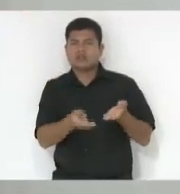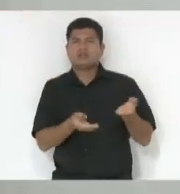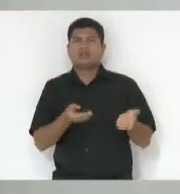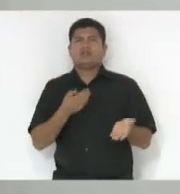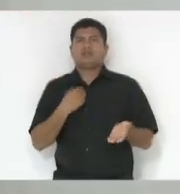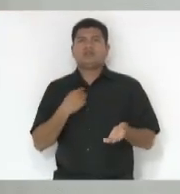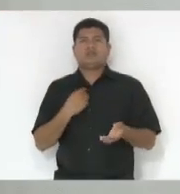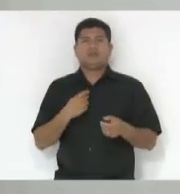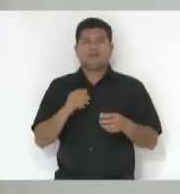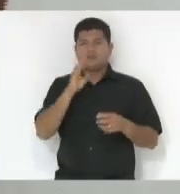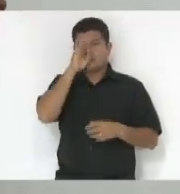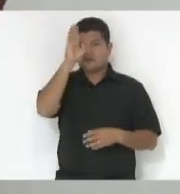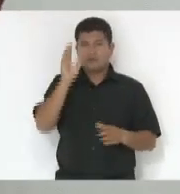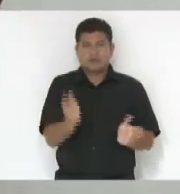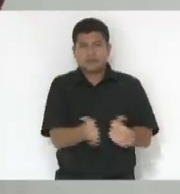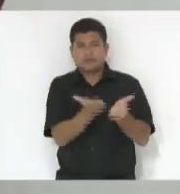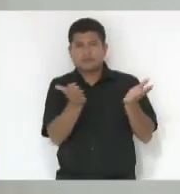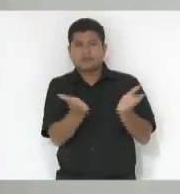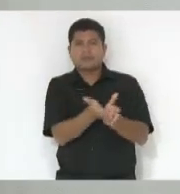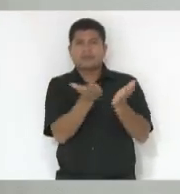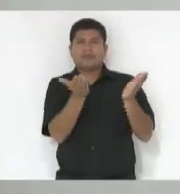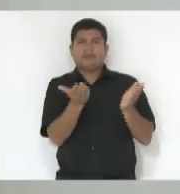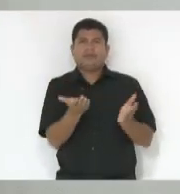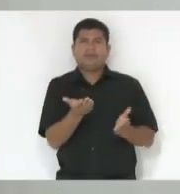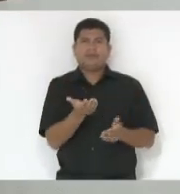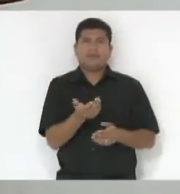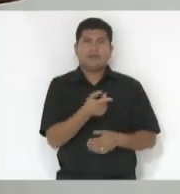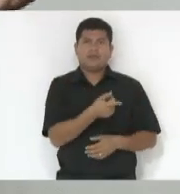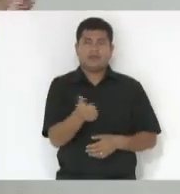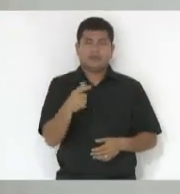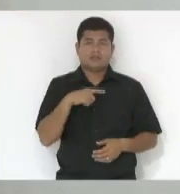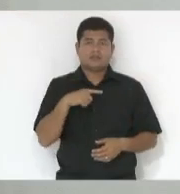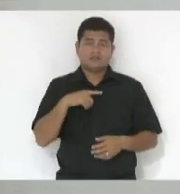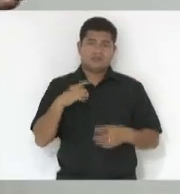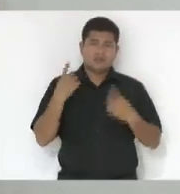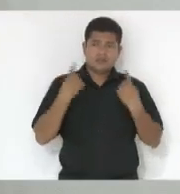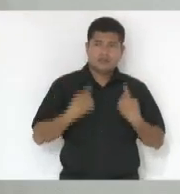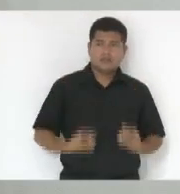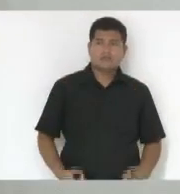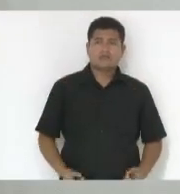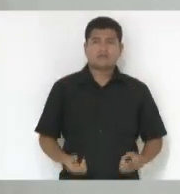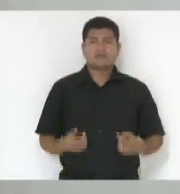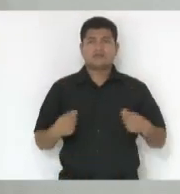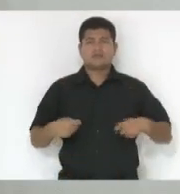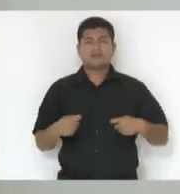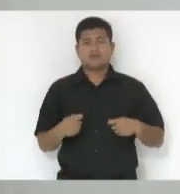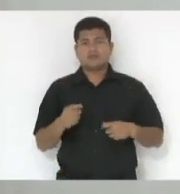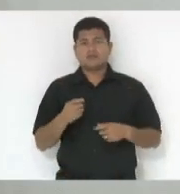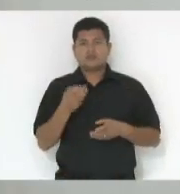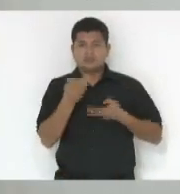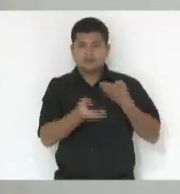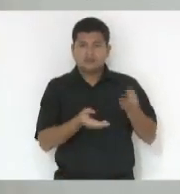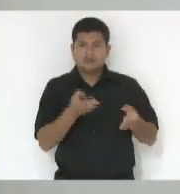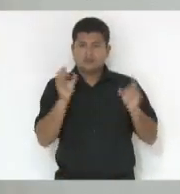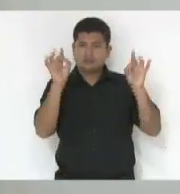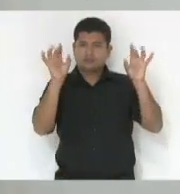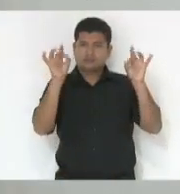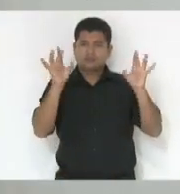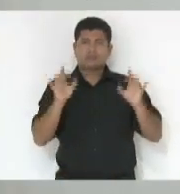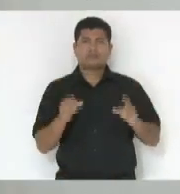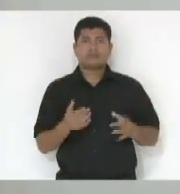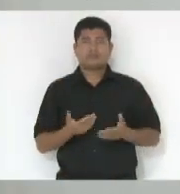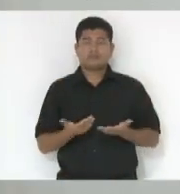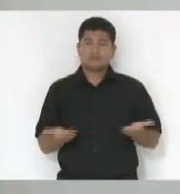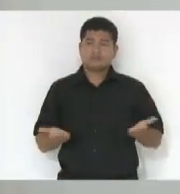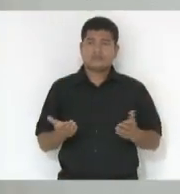mais carentes e principalmente as pessoas que têm uma deficiência e que precisam de atendimento especial. Então, a conta de